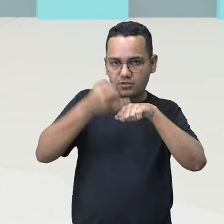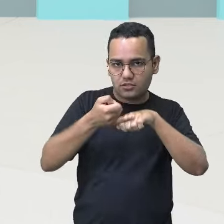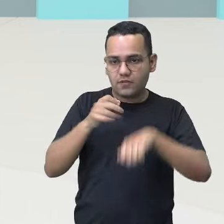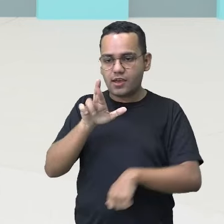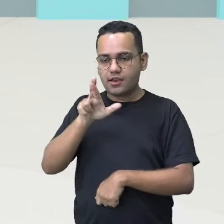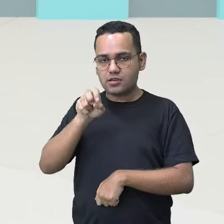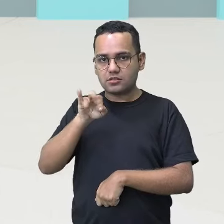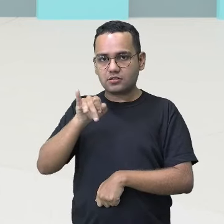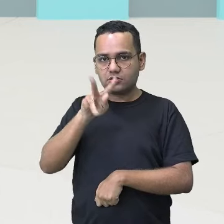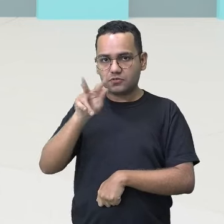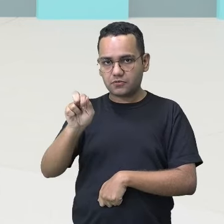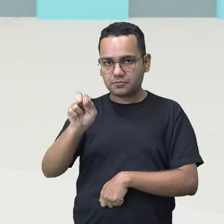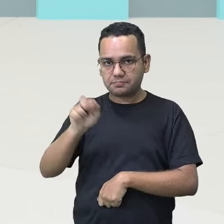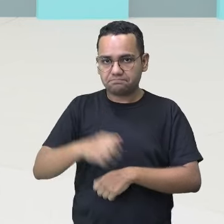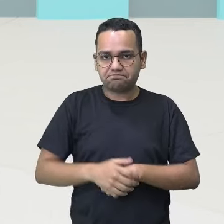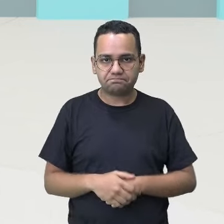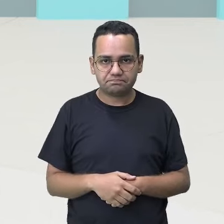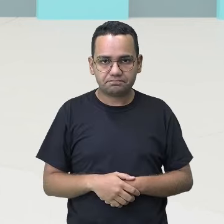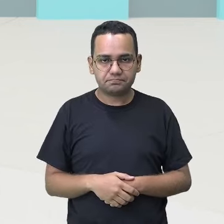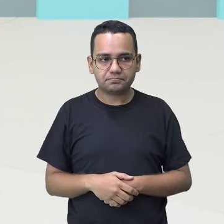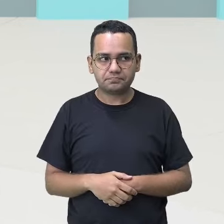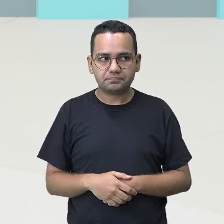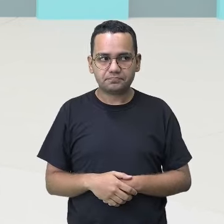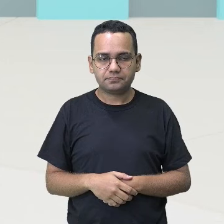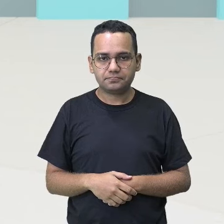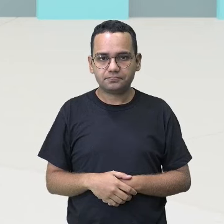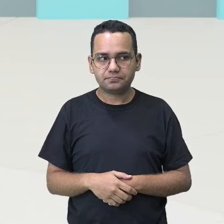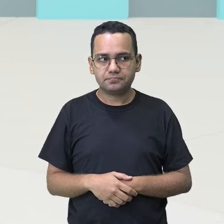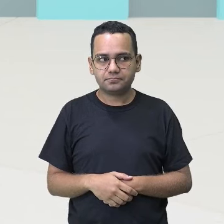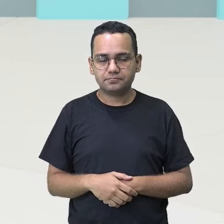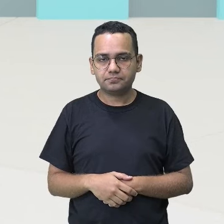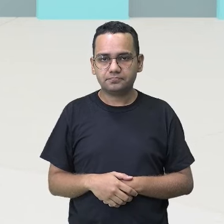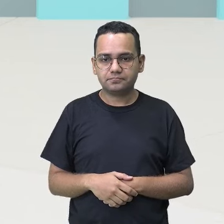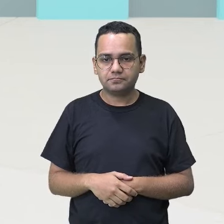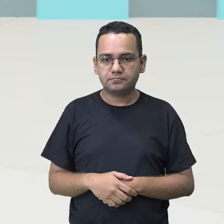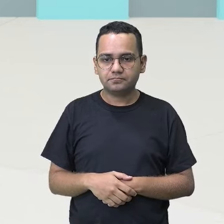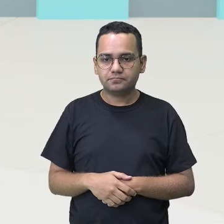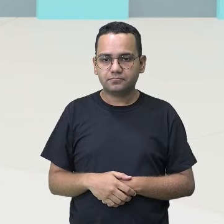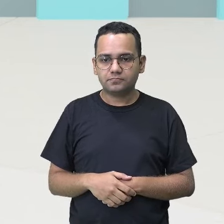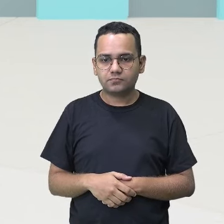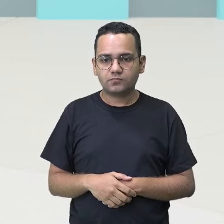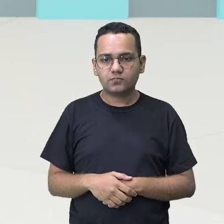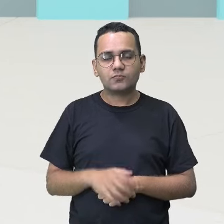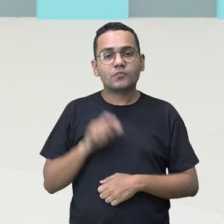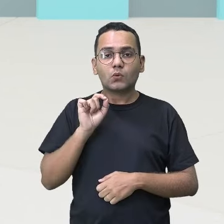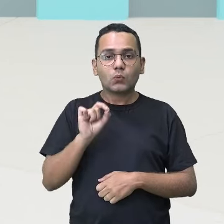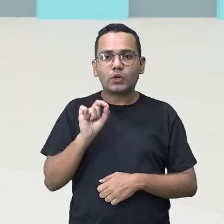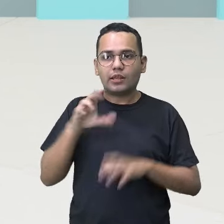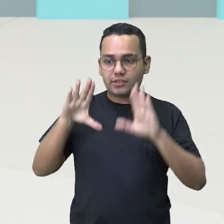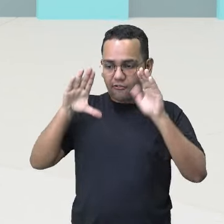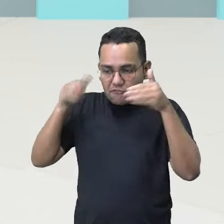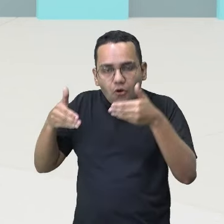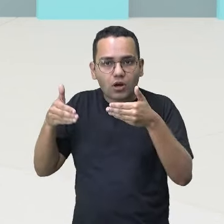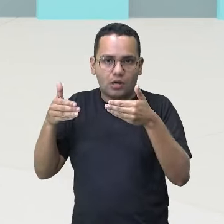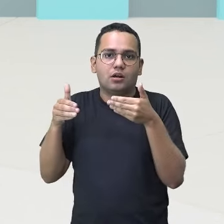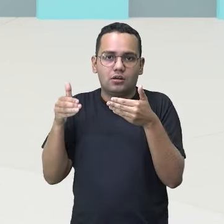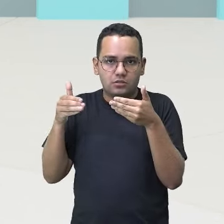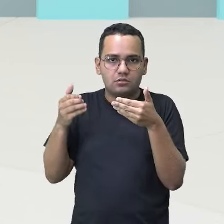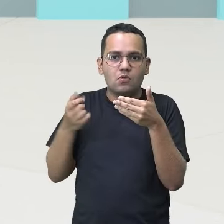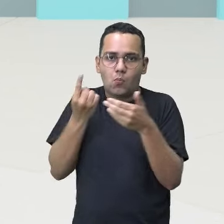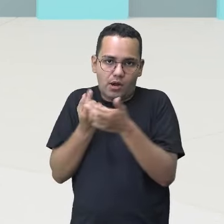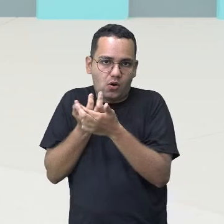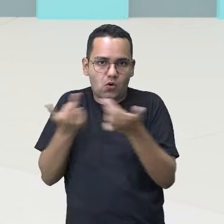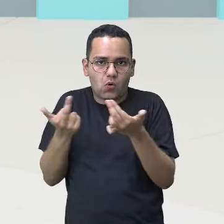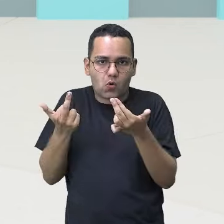adjetiva restritiva beleza e quando ela fala que ela está restringindo o termo antecedente é porque se você